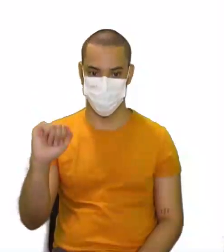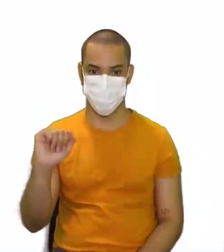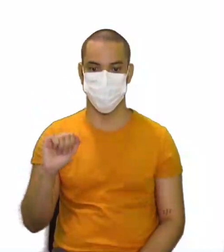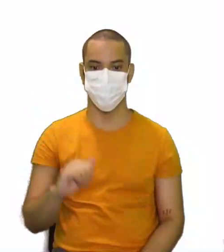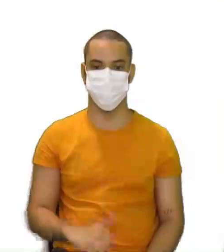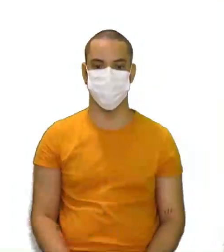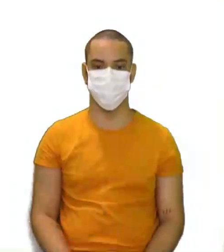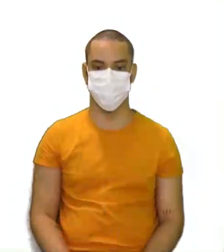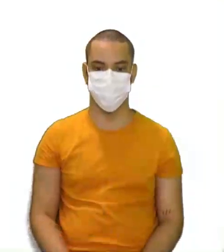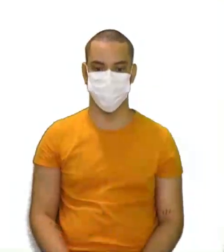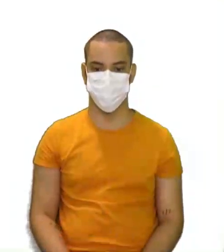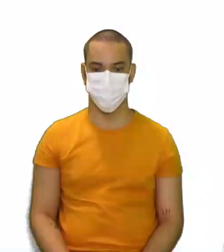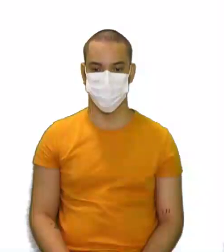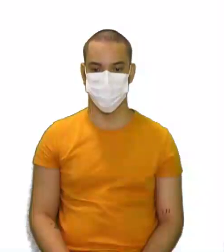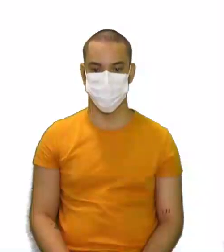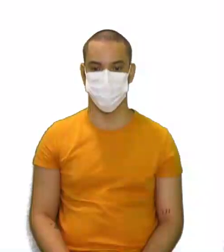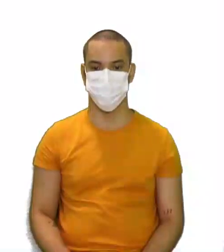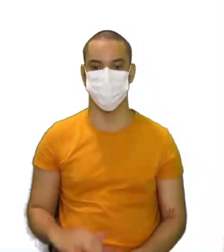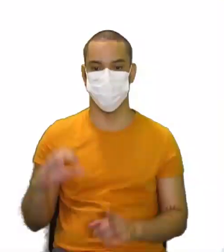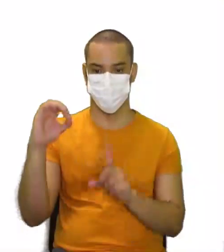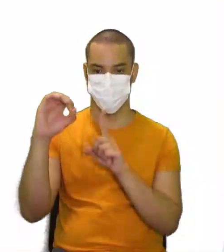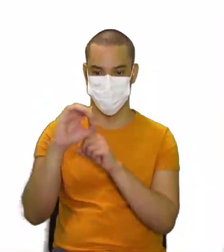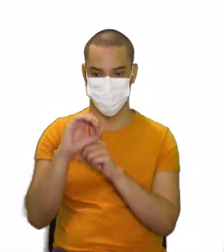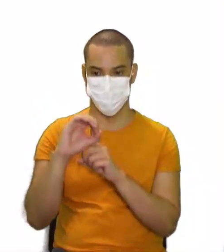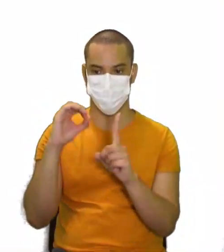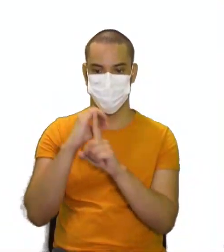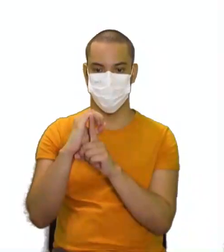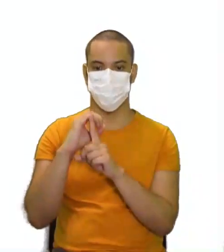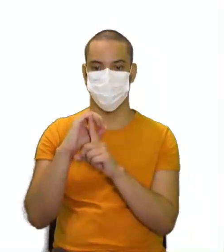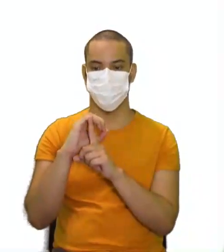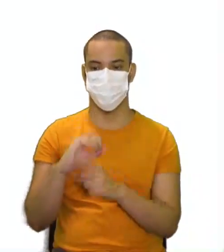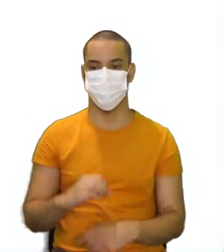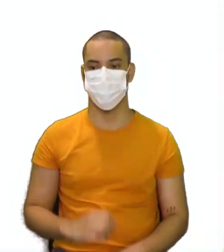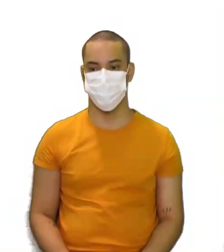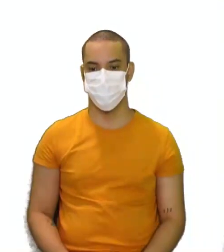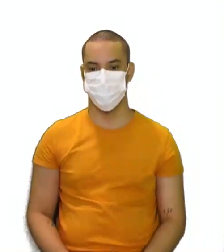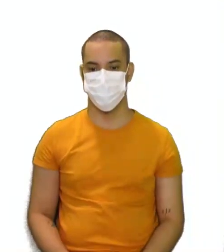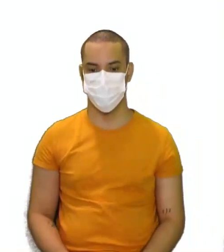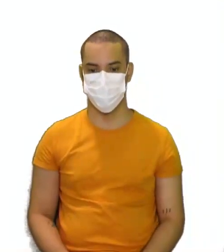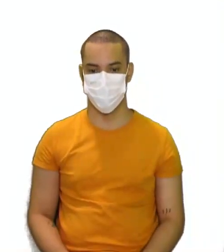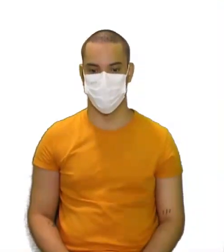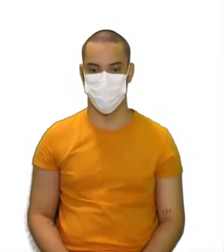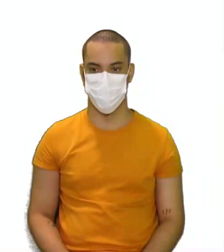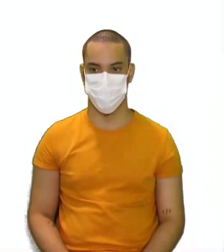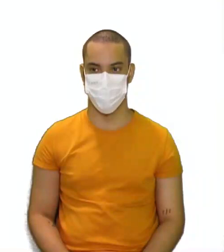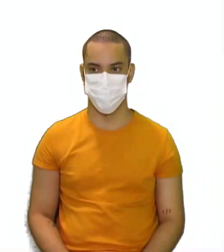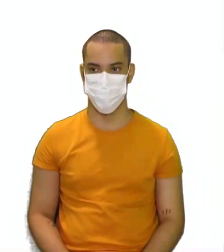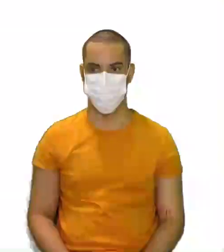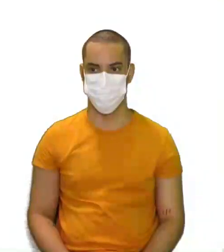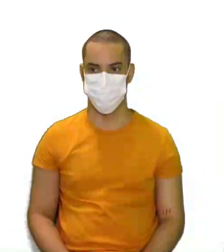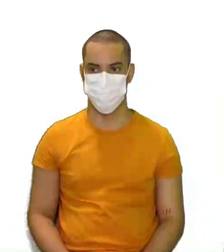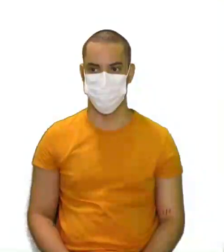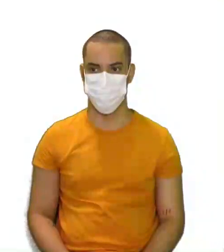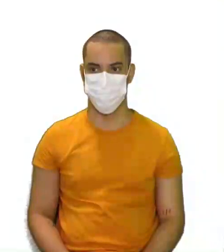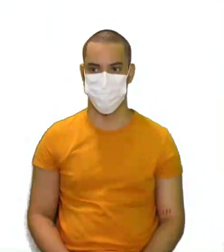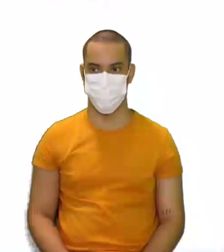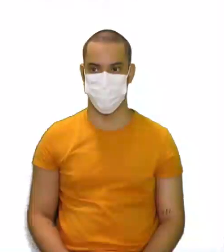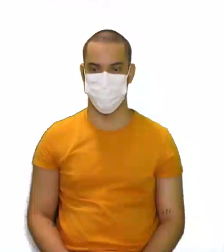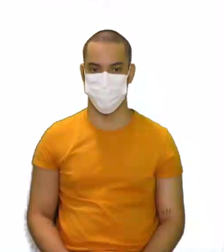ângulo, V seno de θ. Beleza? Então, vamos